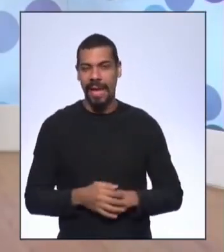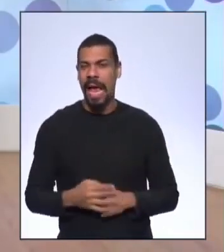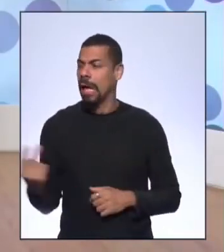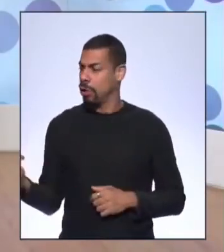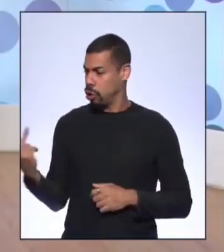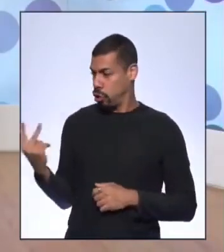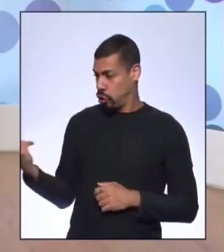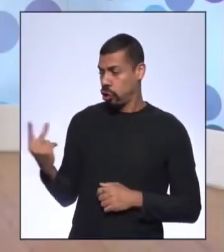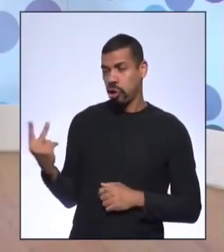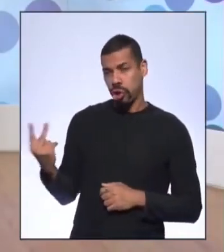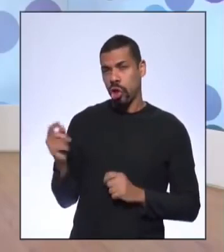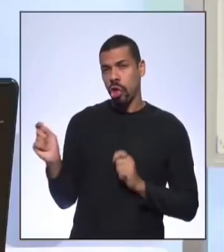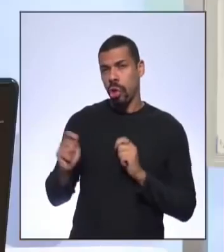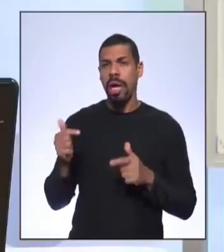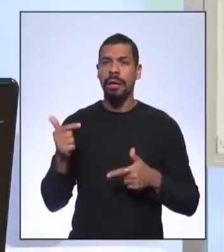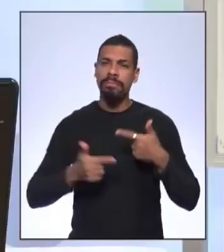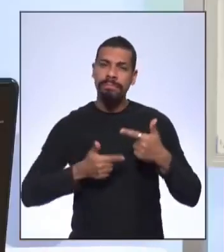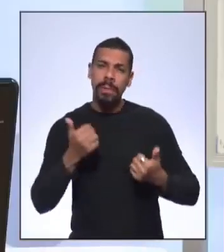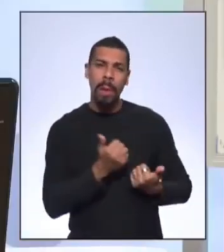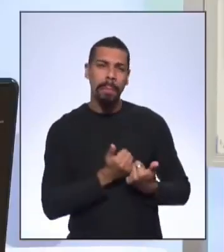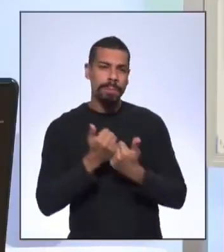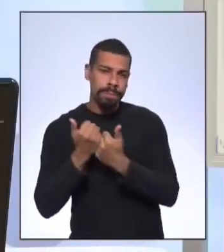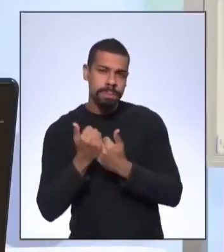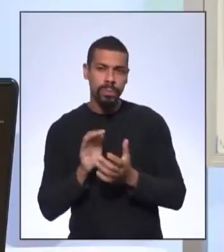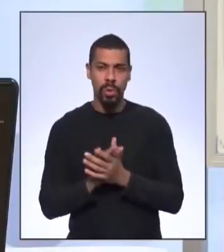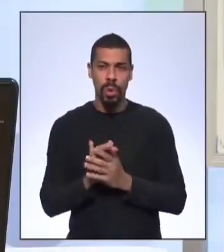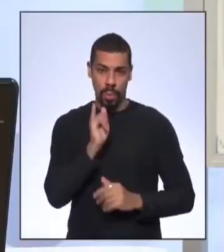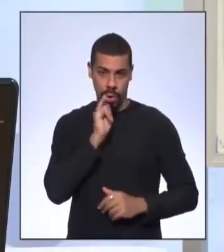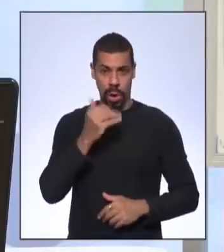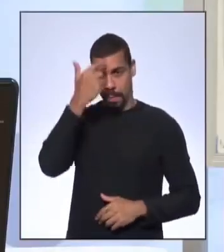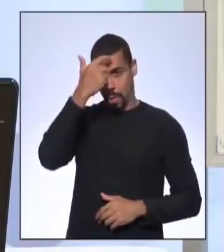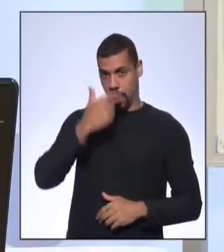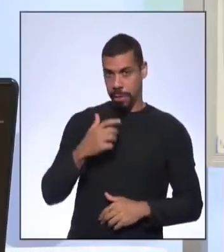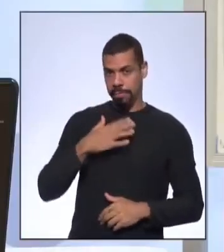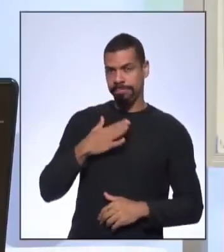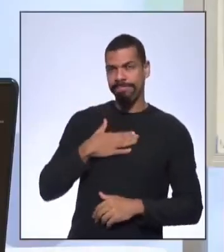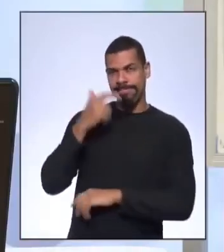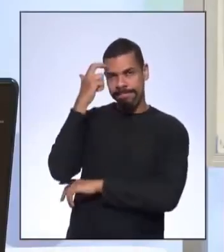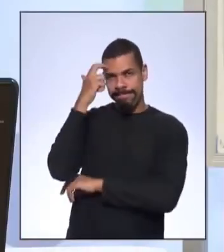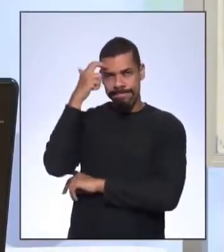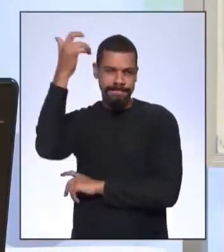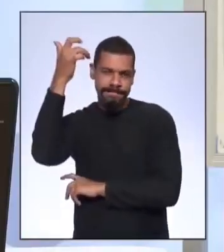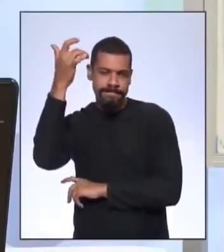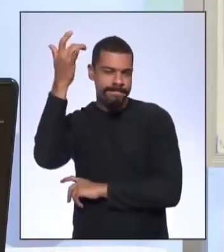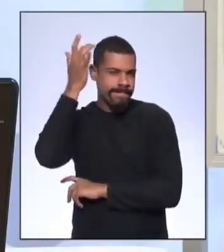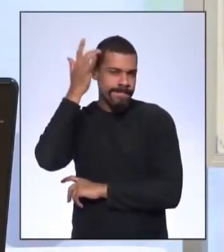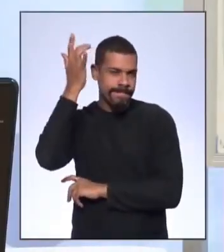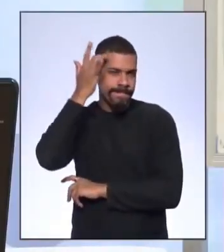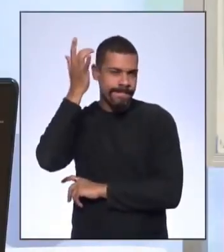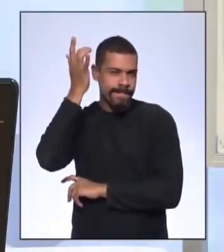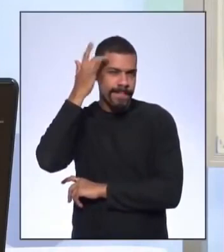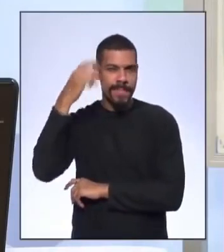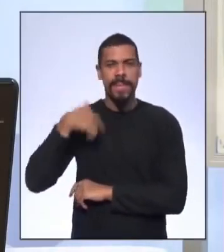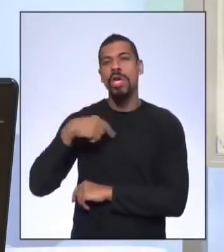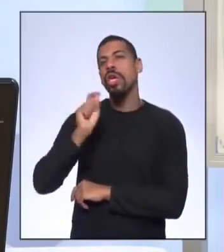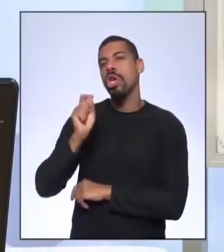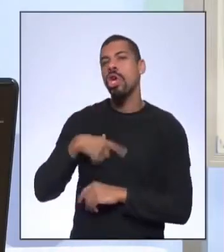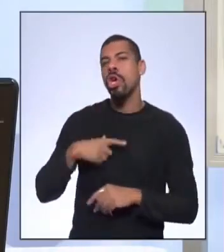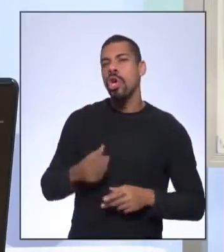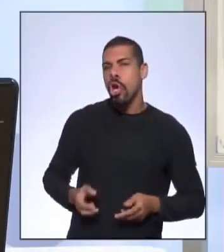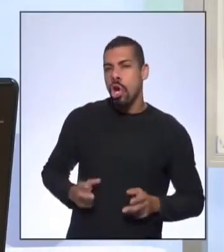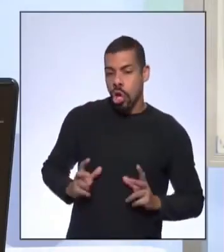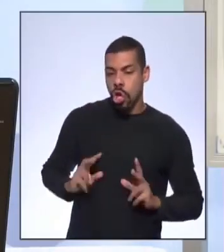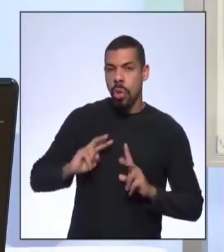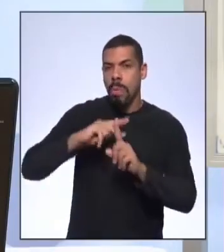empresa de chocolate. Aí, o que acontece? Eu, que sou mais esperto, né, digamos assim, vou lá e invisto